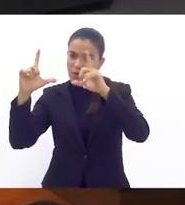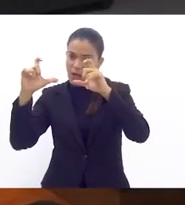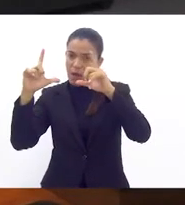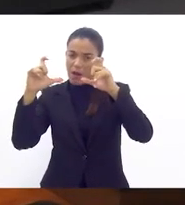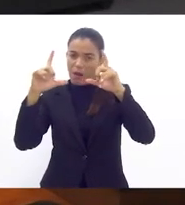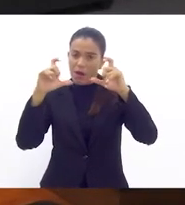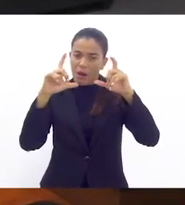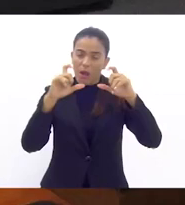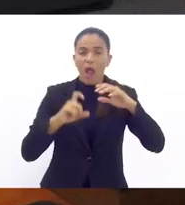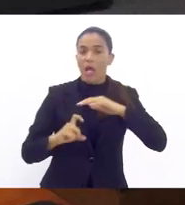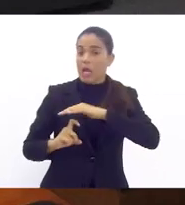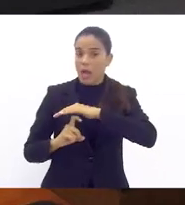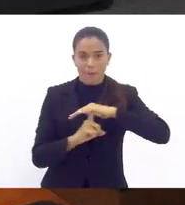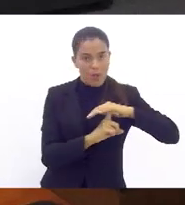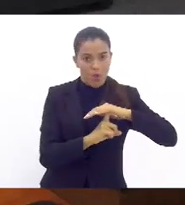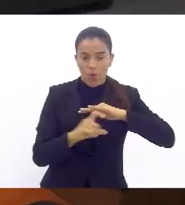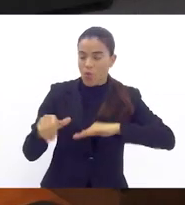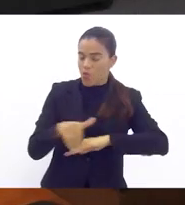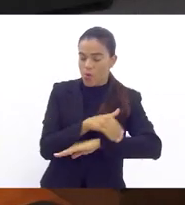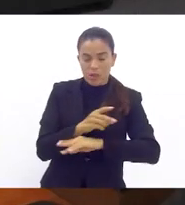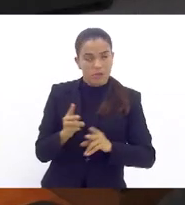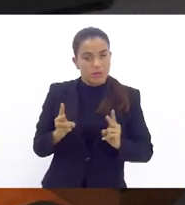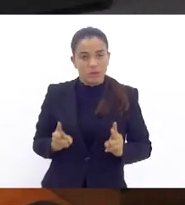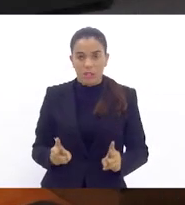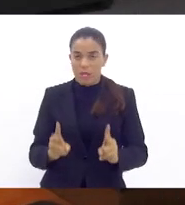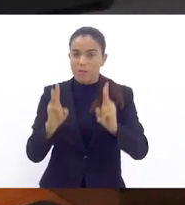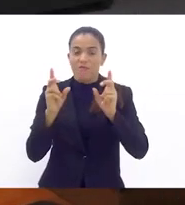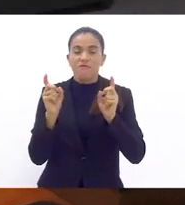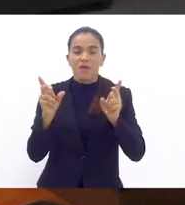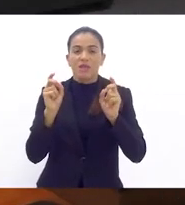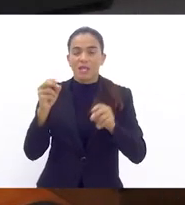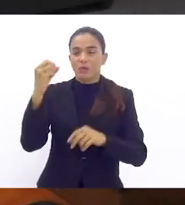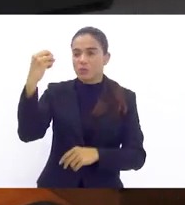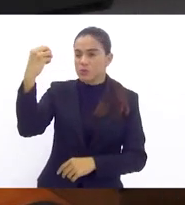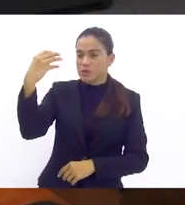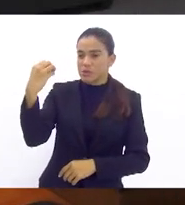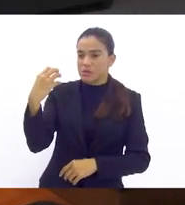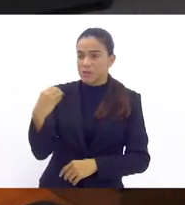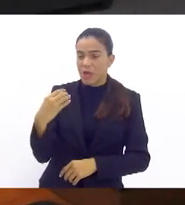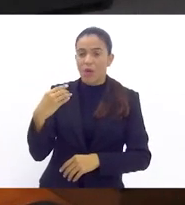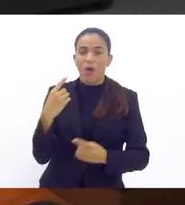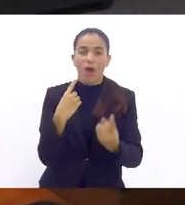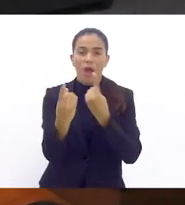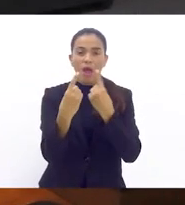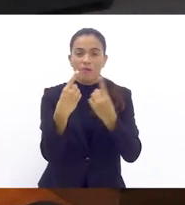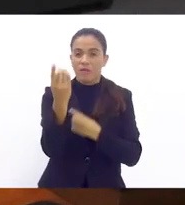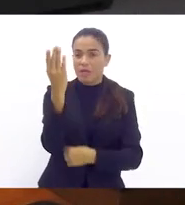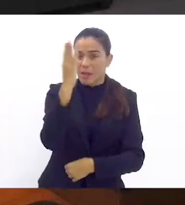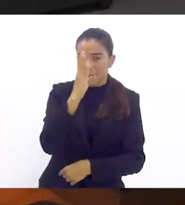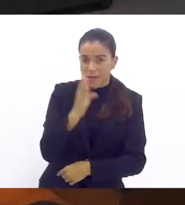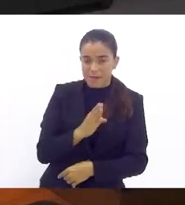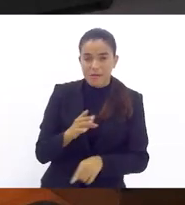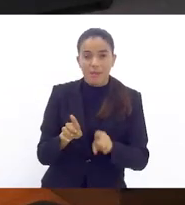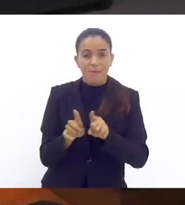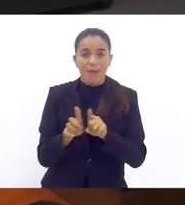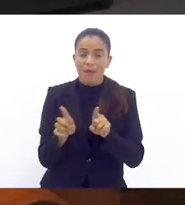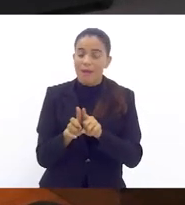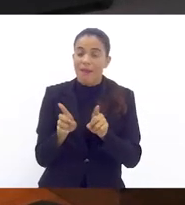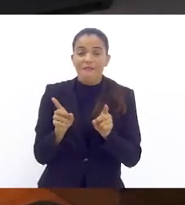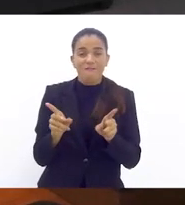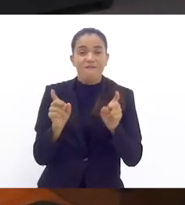Camelô? Sempre camelô de rua. Esse pessoal vendendo em sinal ou vendendo na Avenida Brasil, no engarrafamento, eles sempre vendem